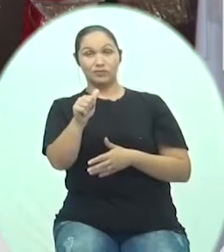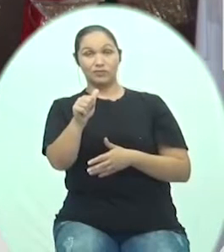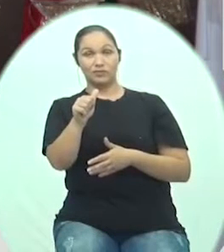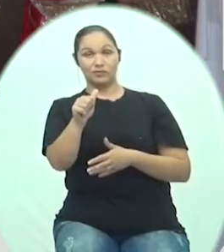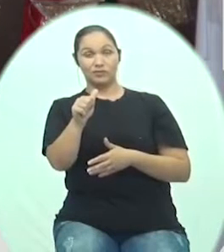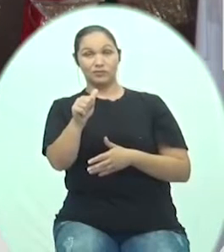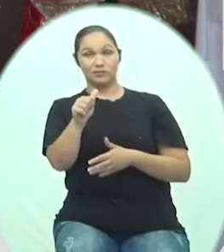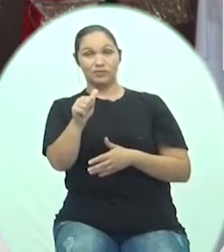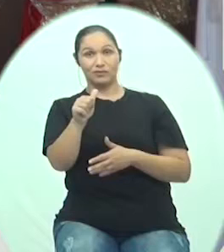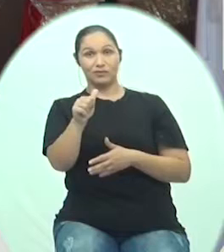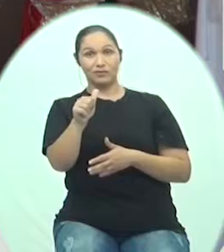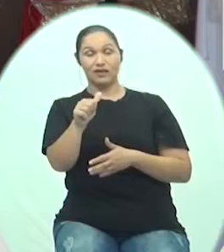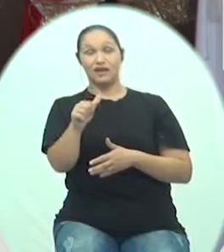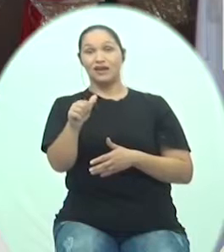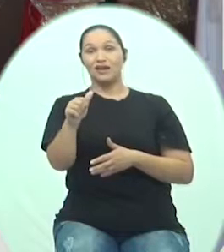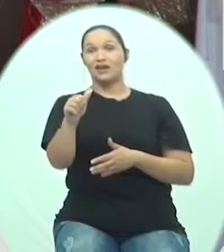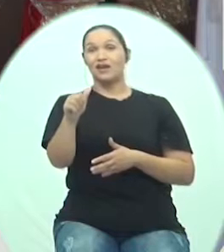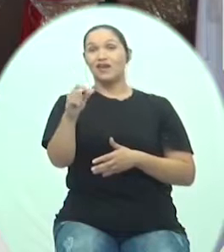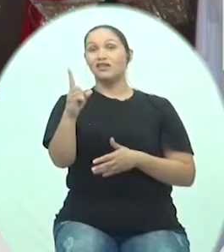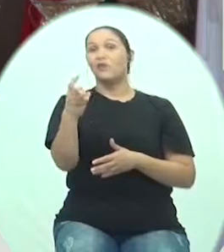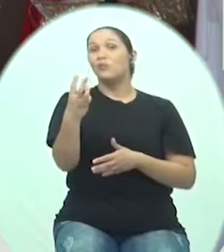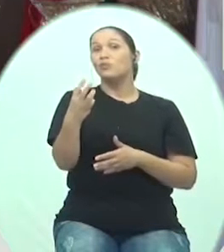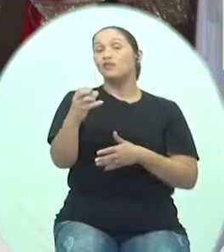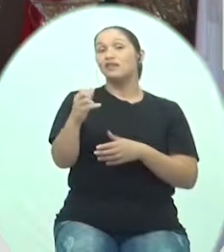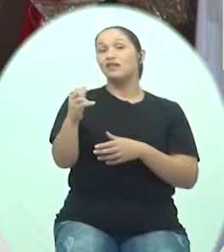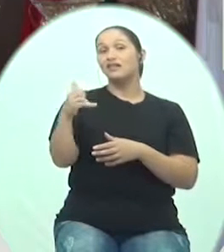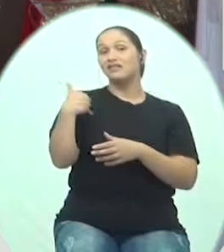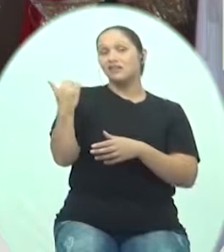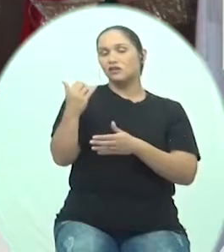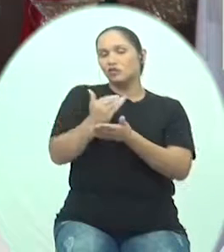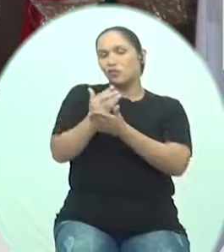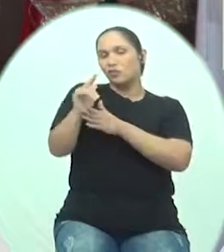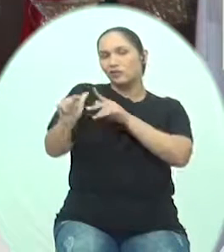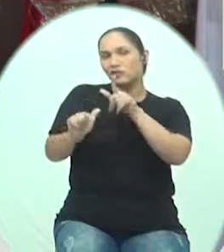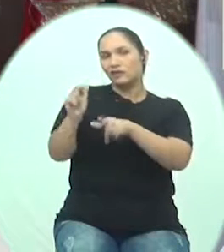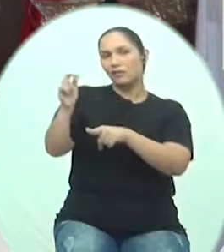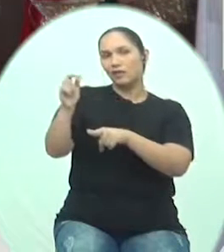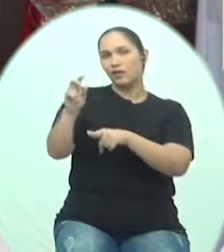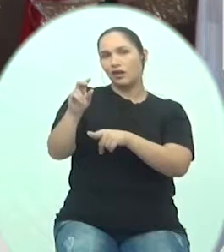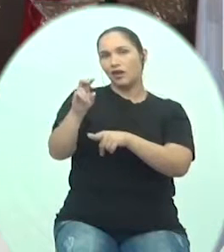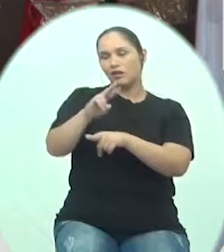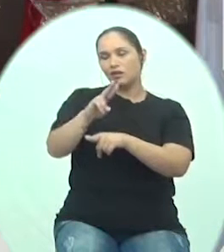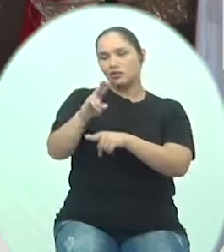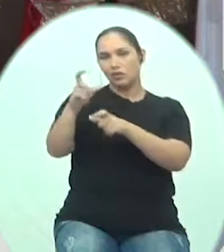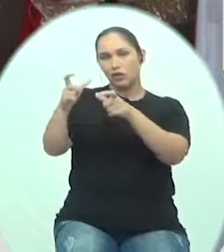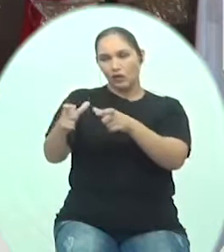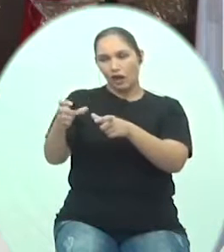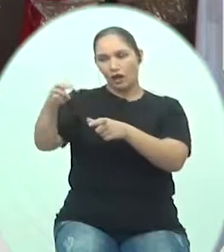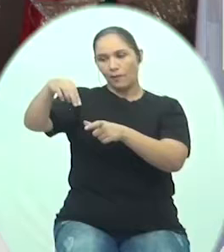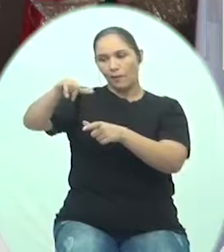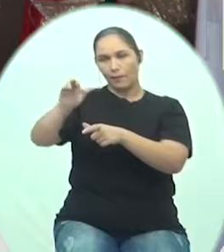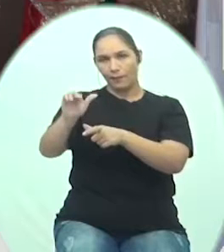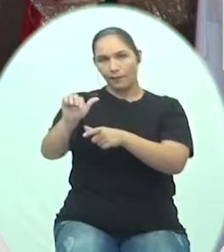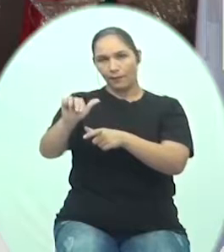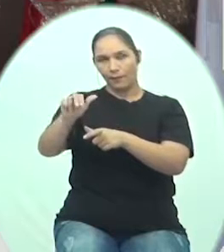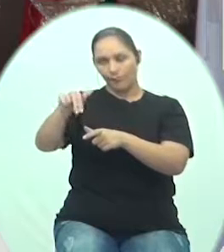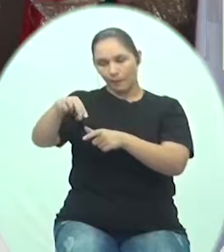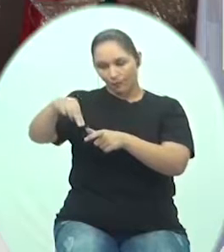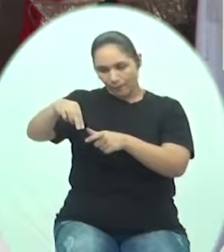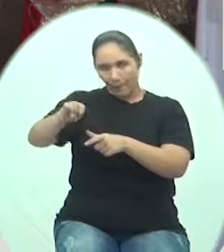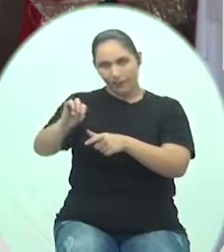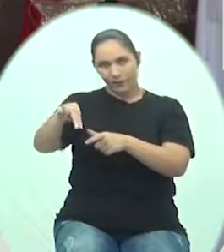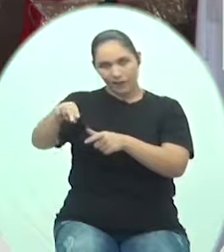aos 13 anos na mina Vitória eh e assim vários outros casos né